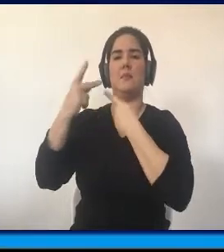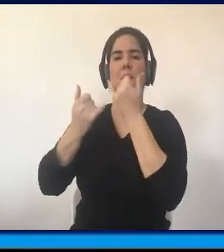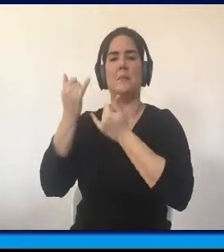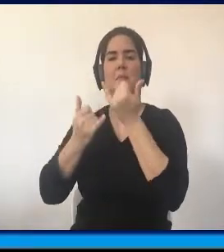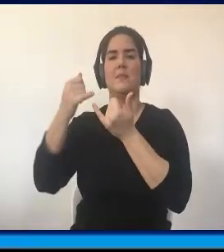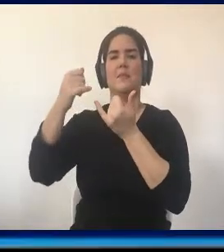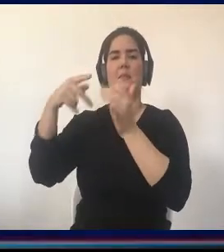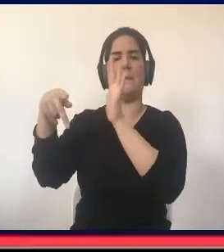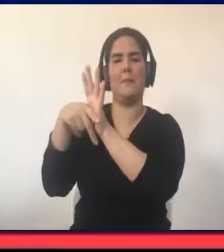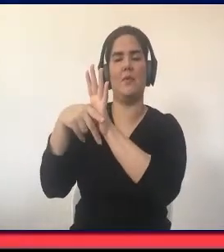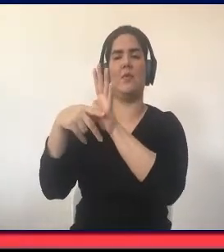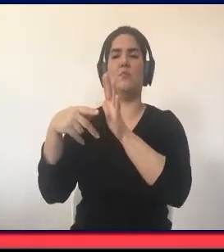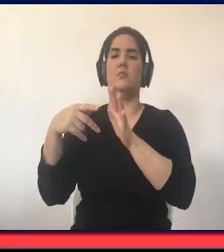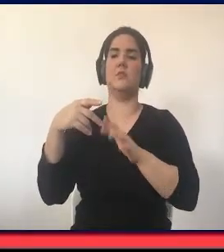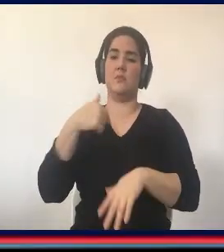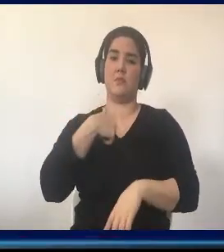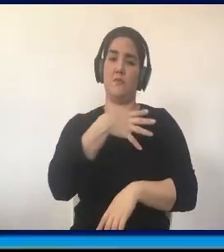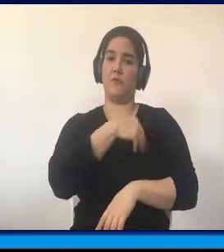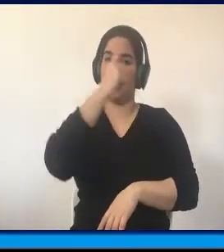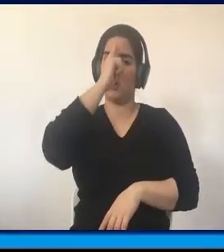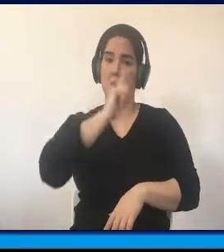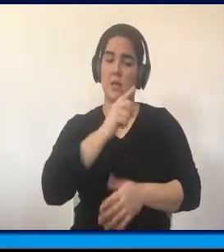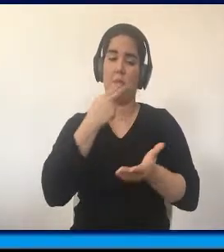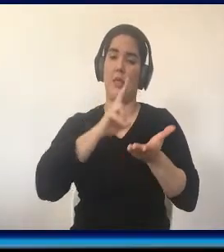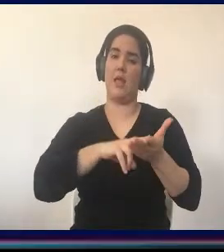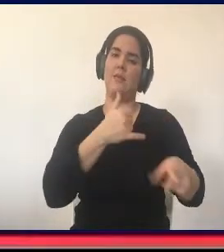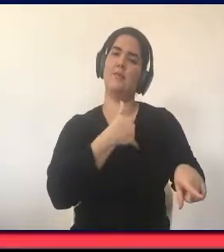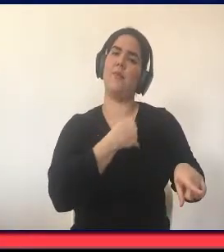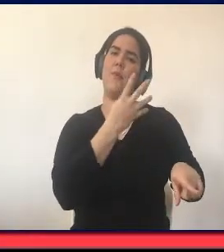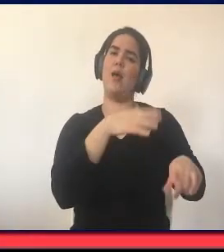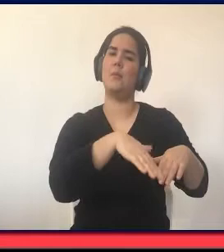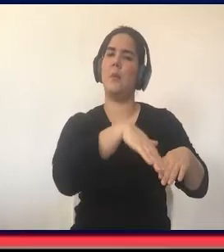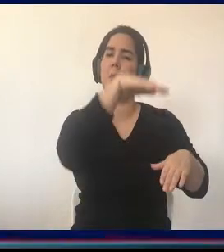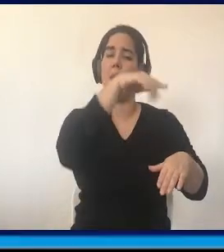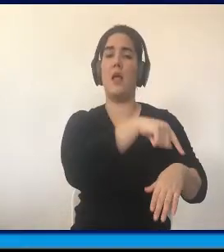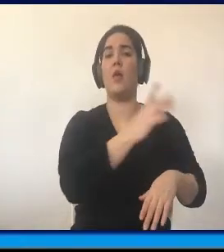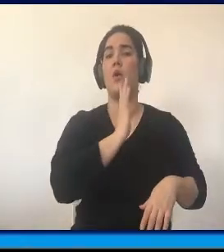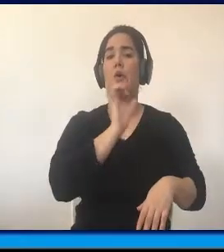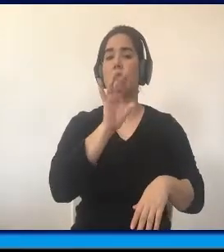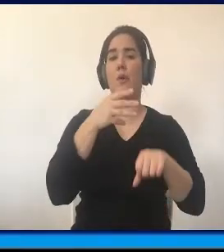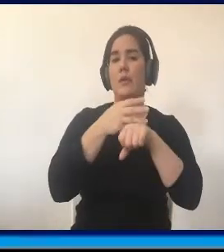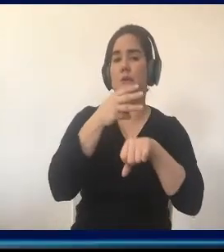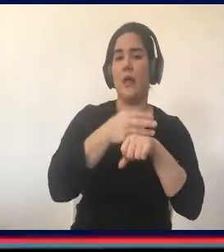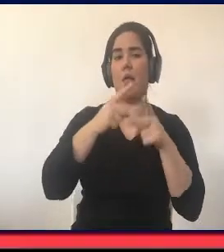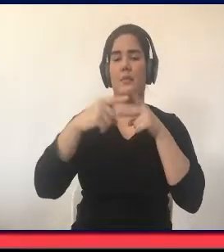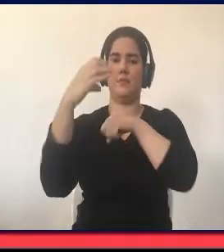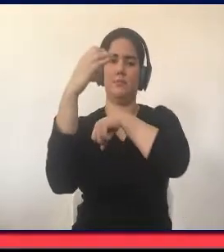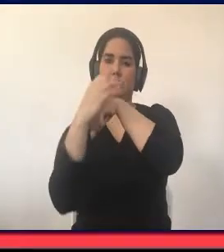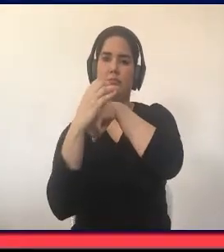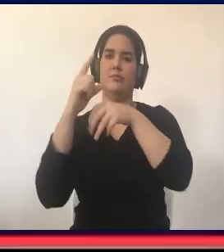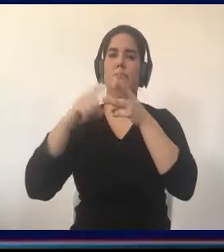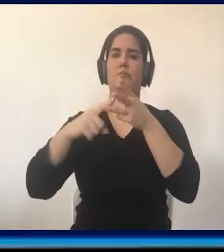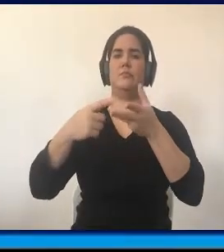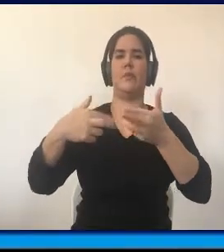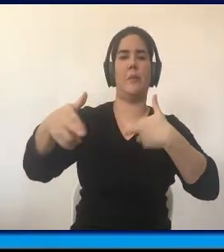ela vai crescer um pouquinho mais e não vai saber o que é carta. Para ela é o WhatsApp, é chamada de vídeo, é áudio, é um negocinho bem